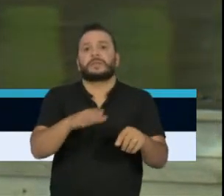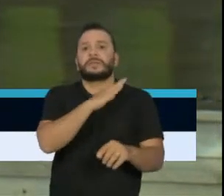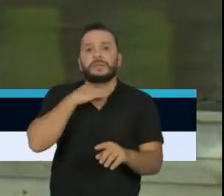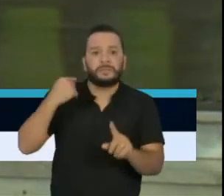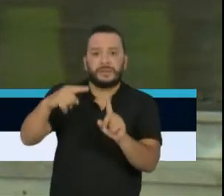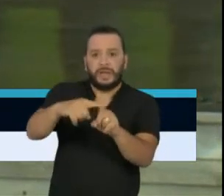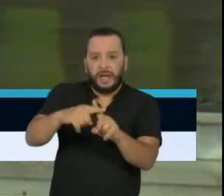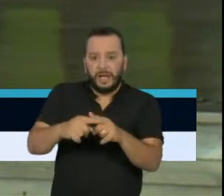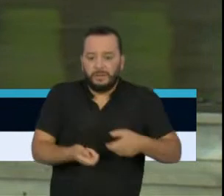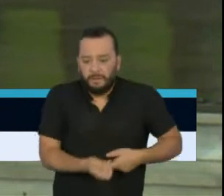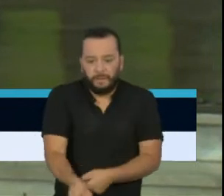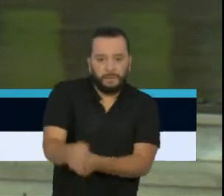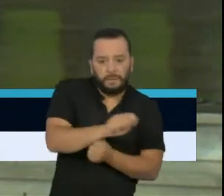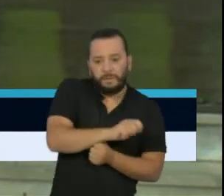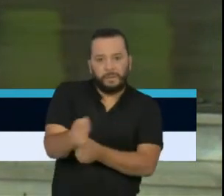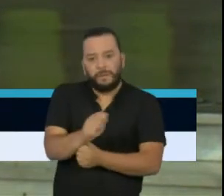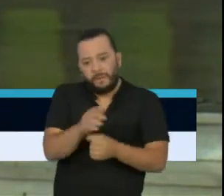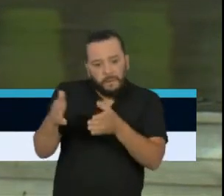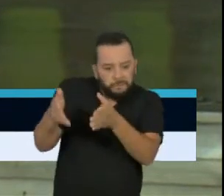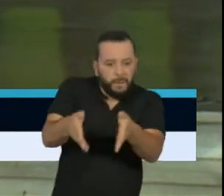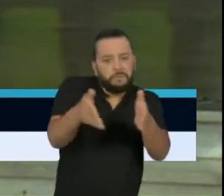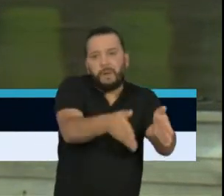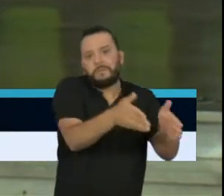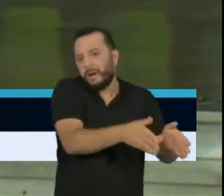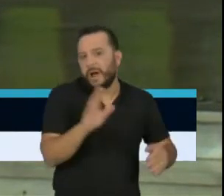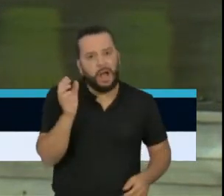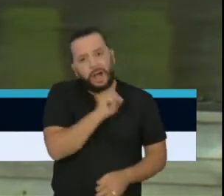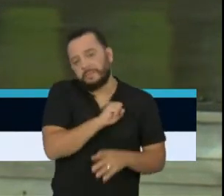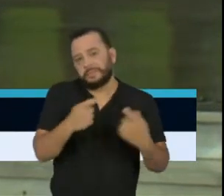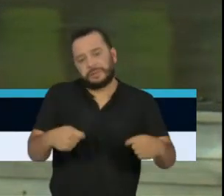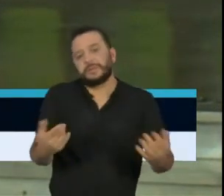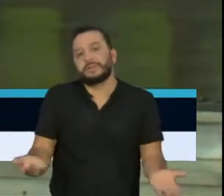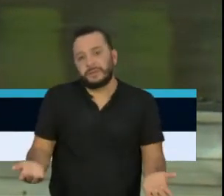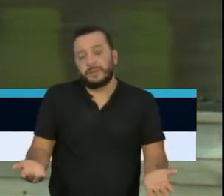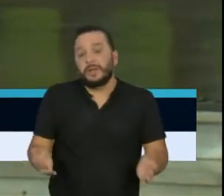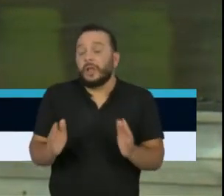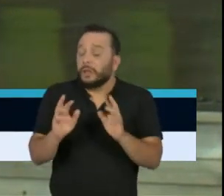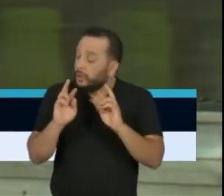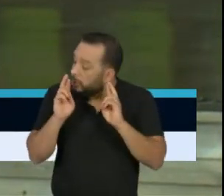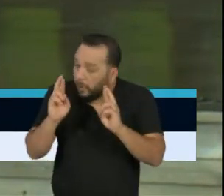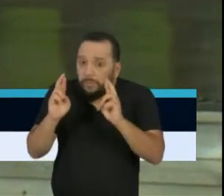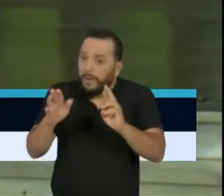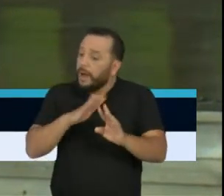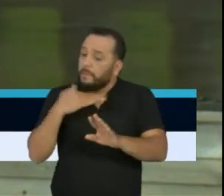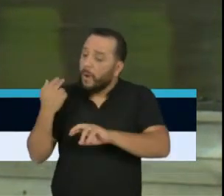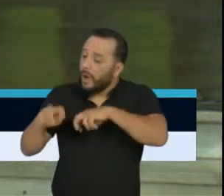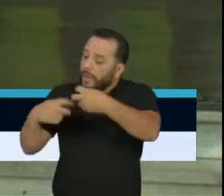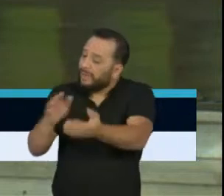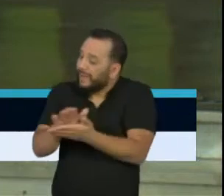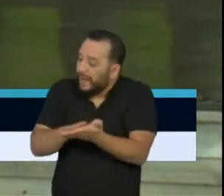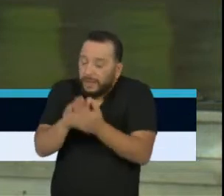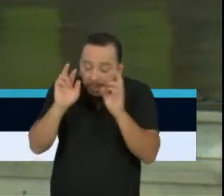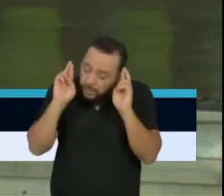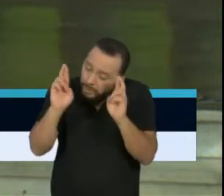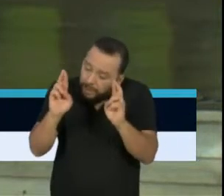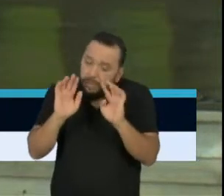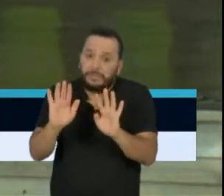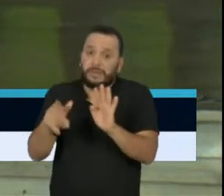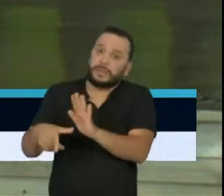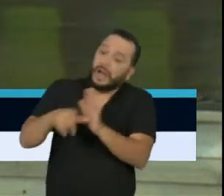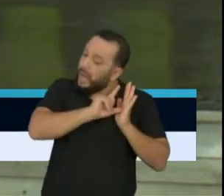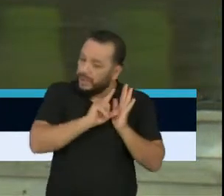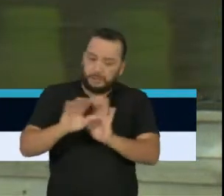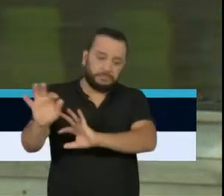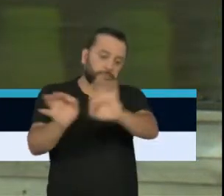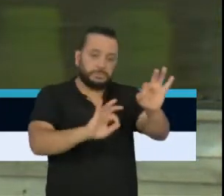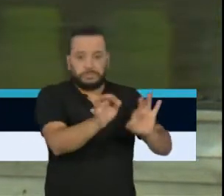tenha que utilizar toda essa infraestrutura, né? Mas isso vai depender um pouco da colaboração das pessoas. Para a Prefeitura, cabe a